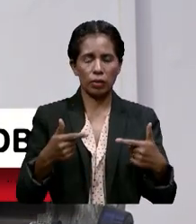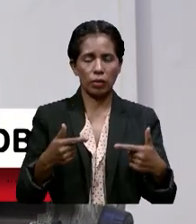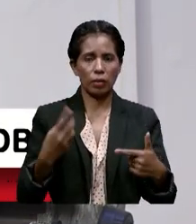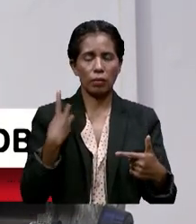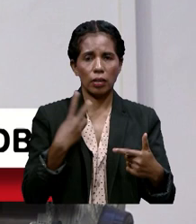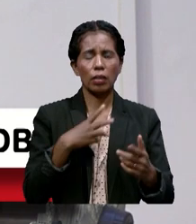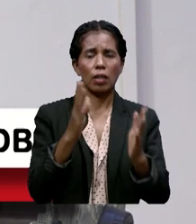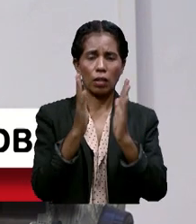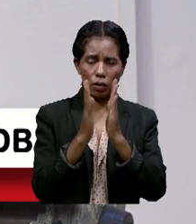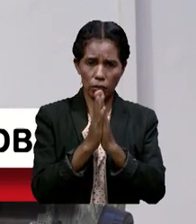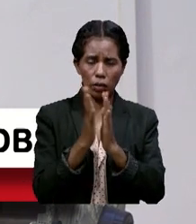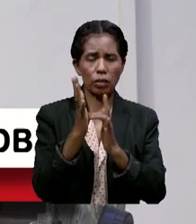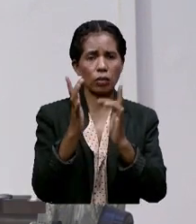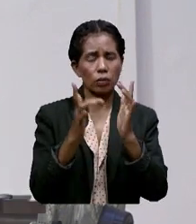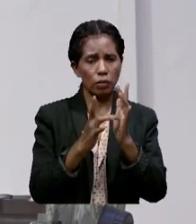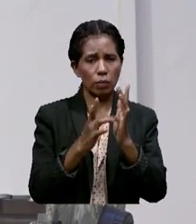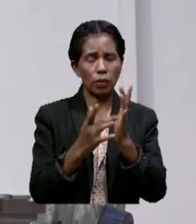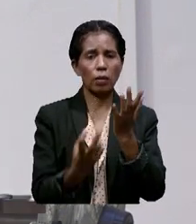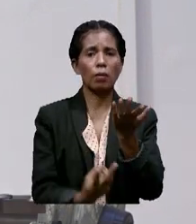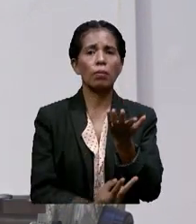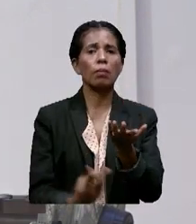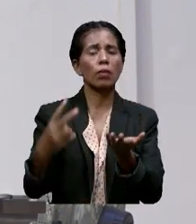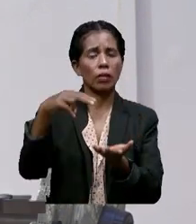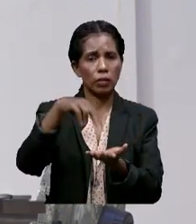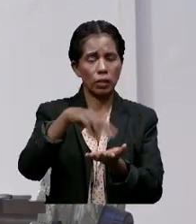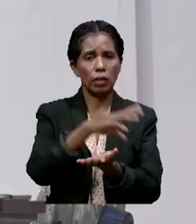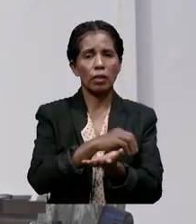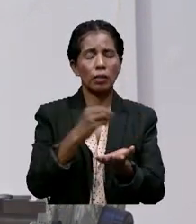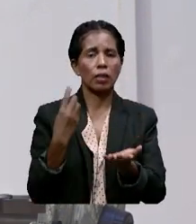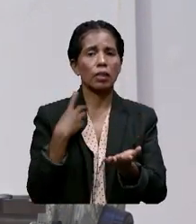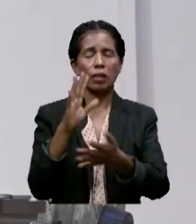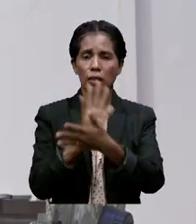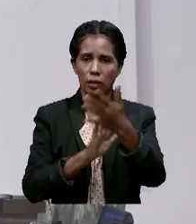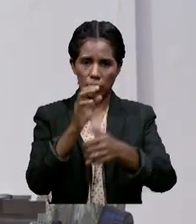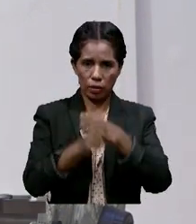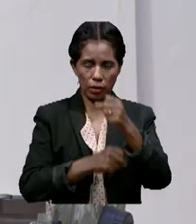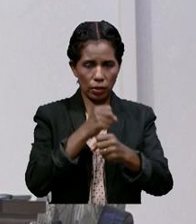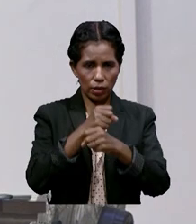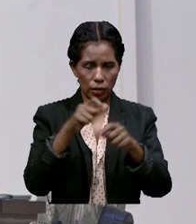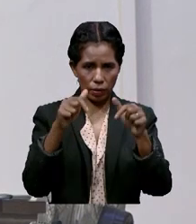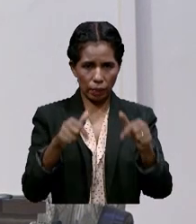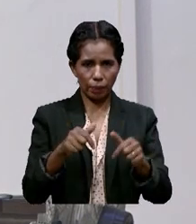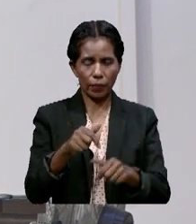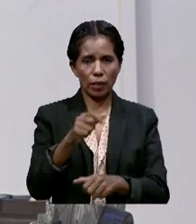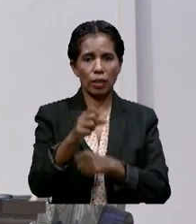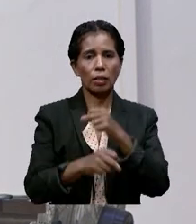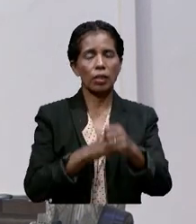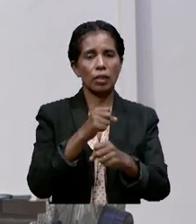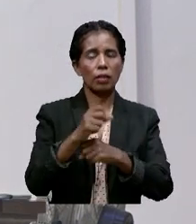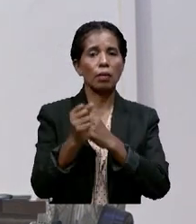ato Jesus nebe morisias nebe ita celebra e atina ainda nem Páscoa